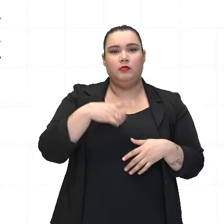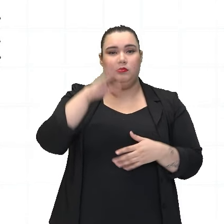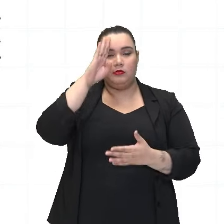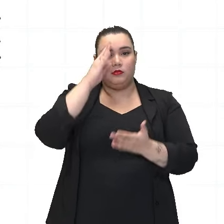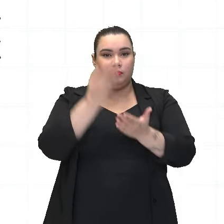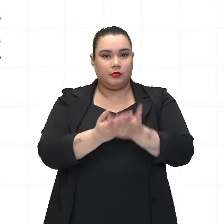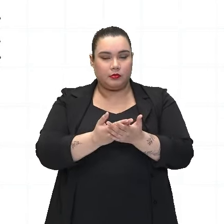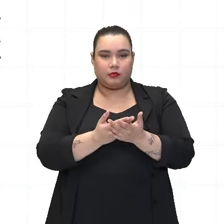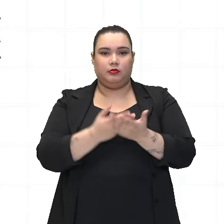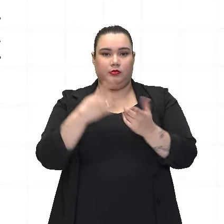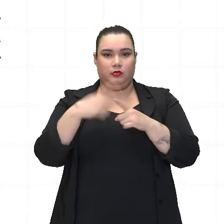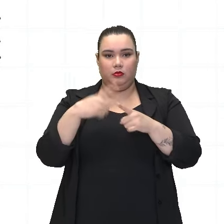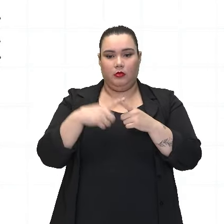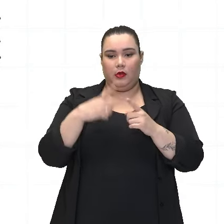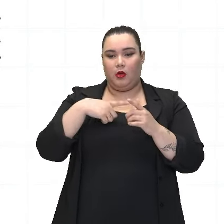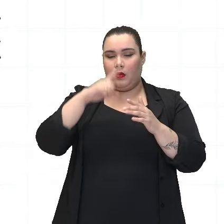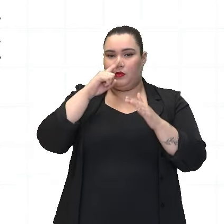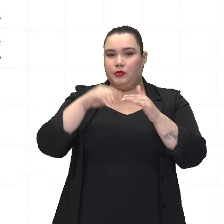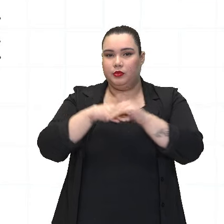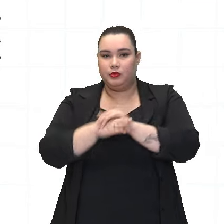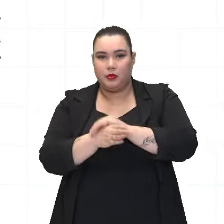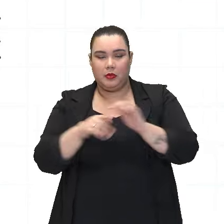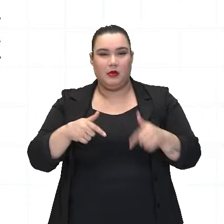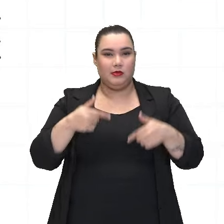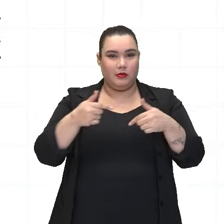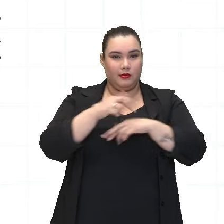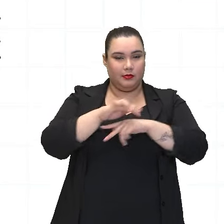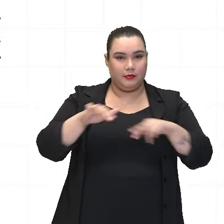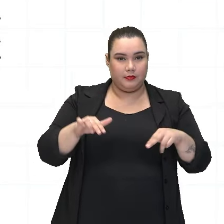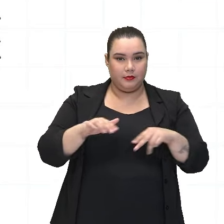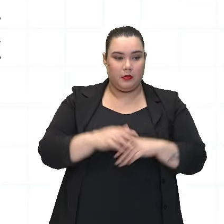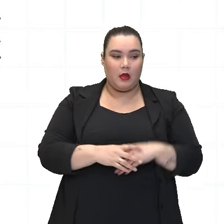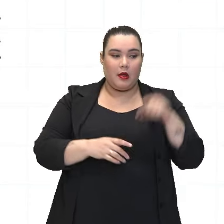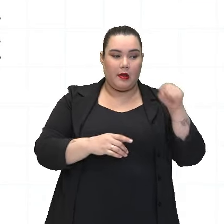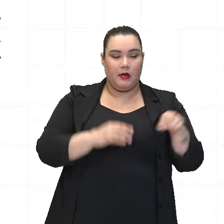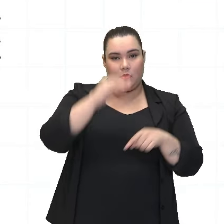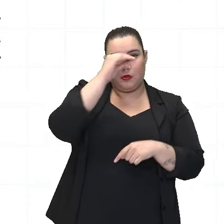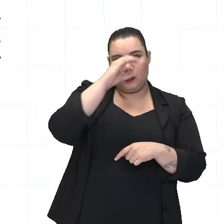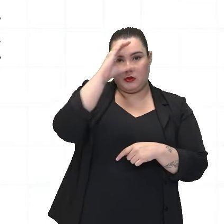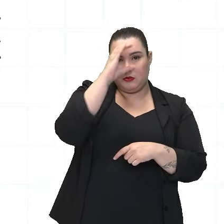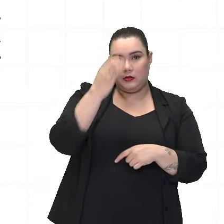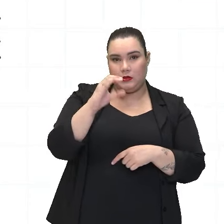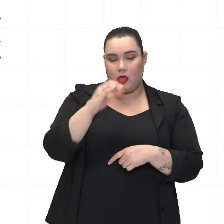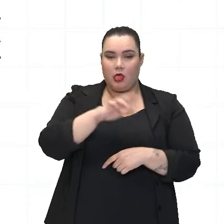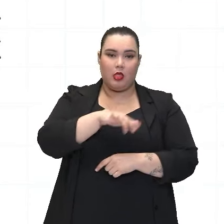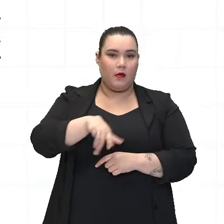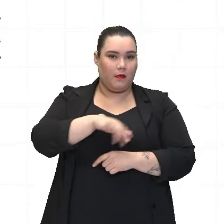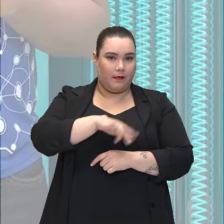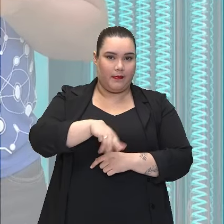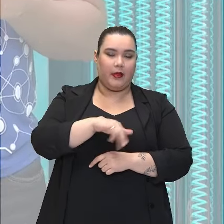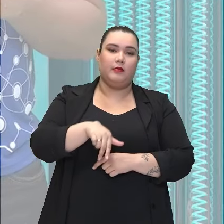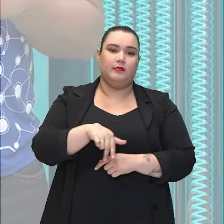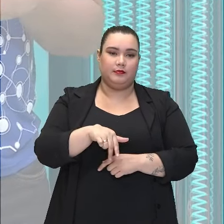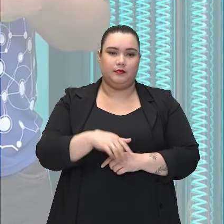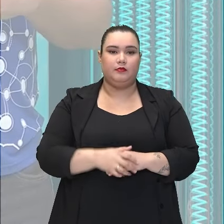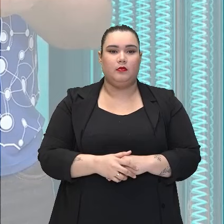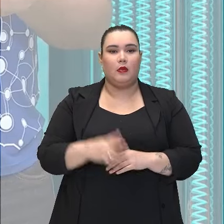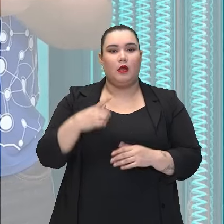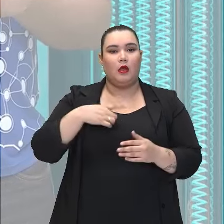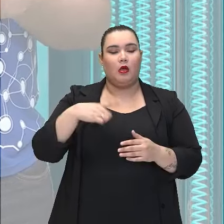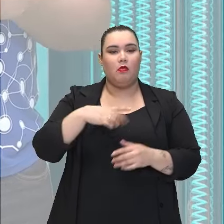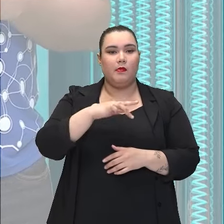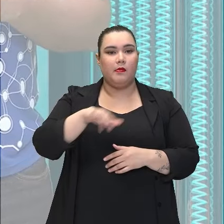devido à questão de costumes e hábitos, o conhecimento científico não, ele não considera essas questões, ele vai